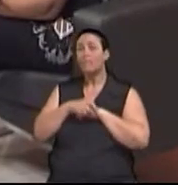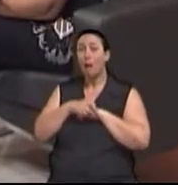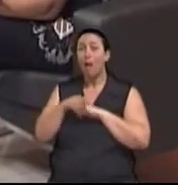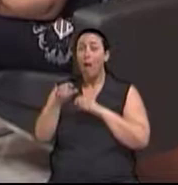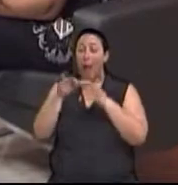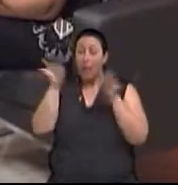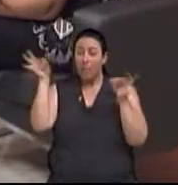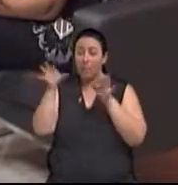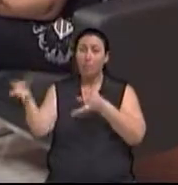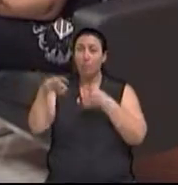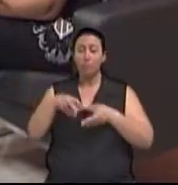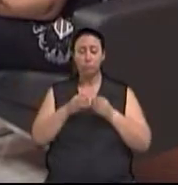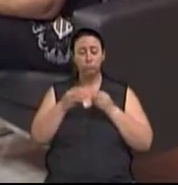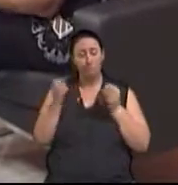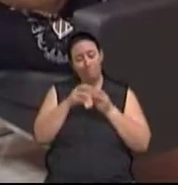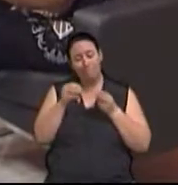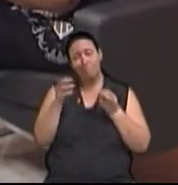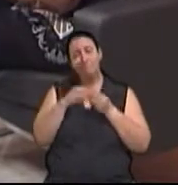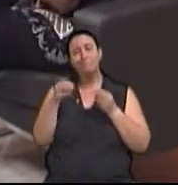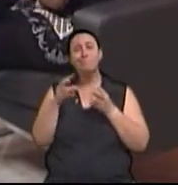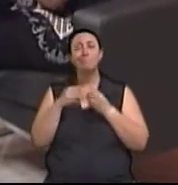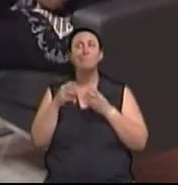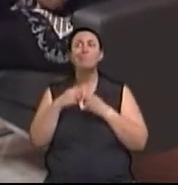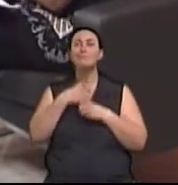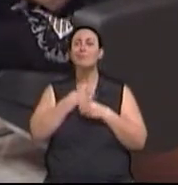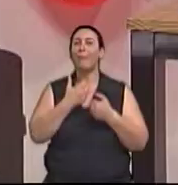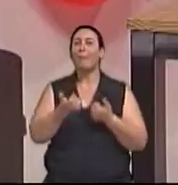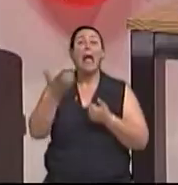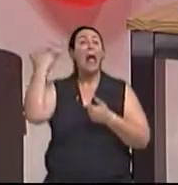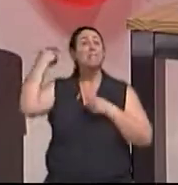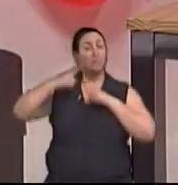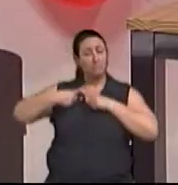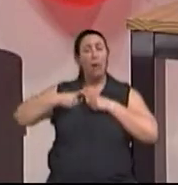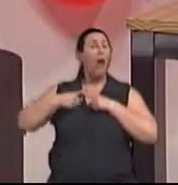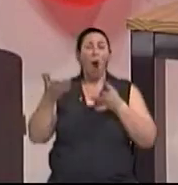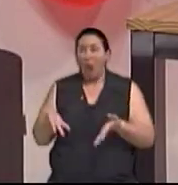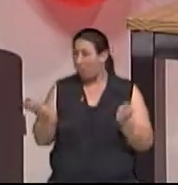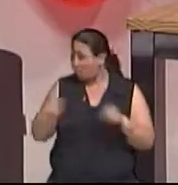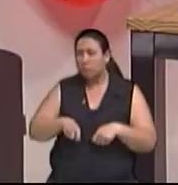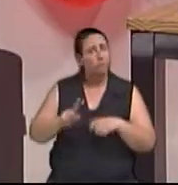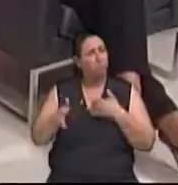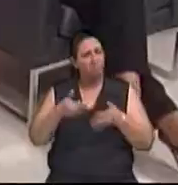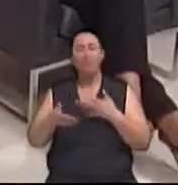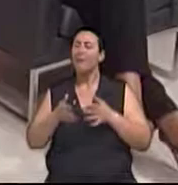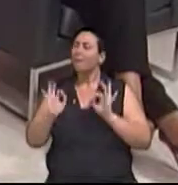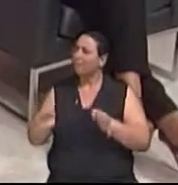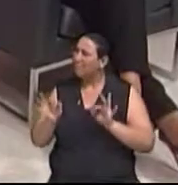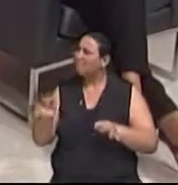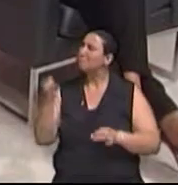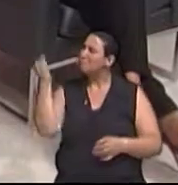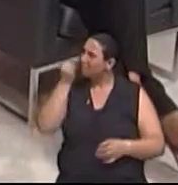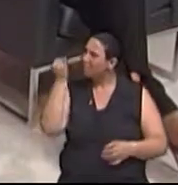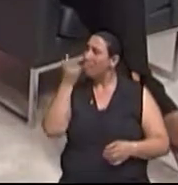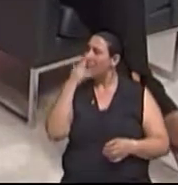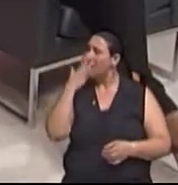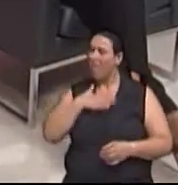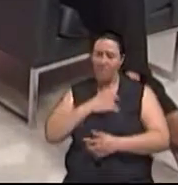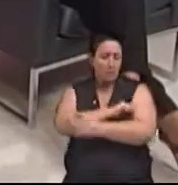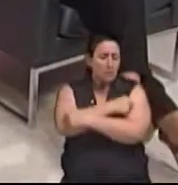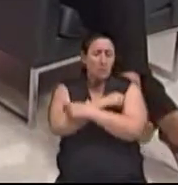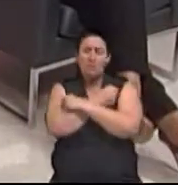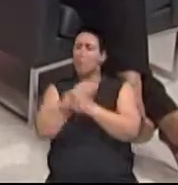mã ocup o que ela queria era isso isso e o que que é mais próximo das mãos meu braço isso mais perto então então eu eu eu